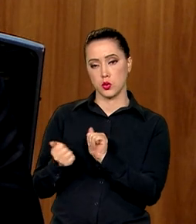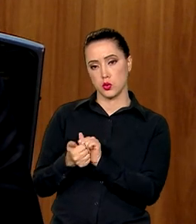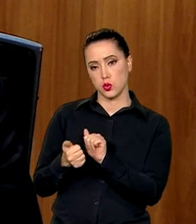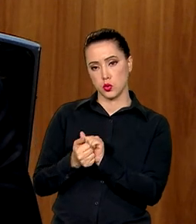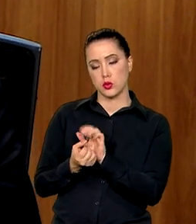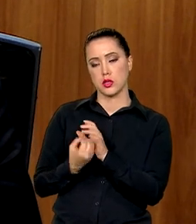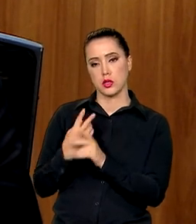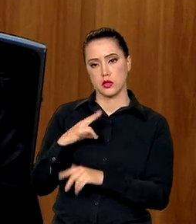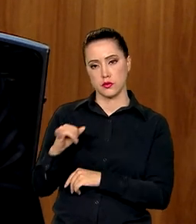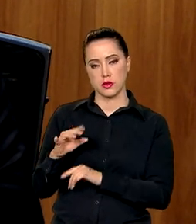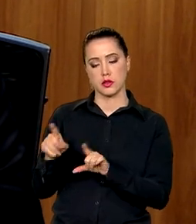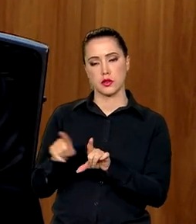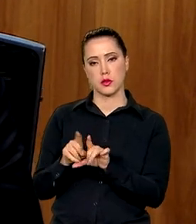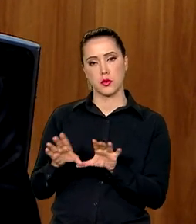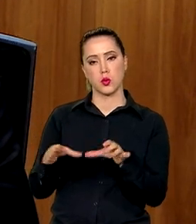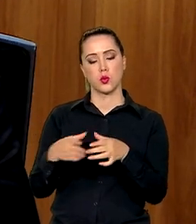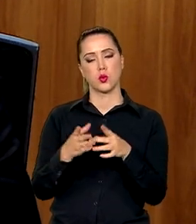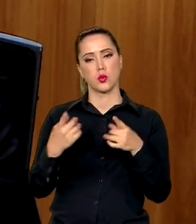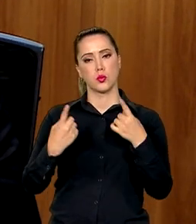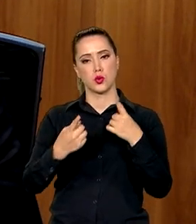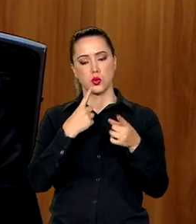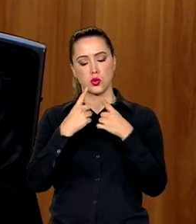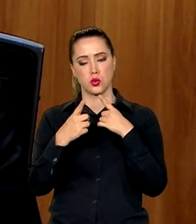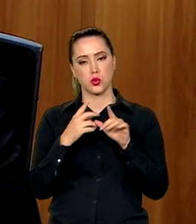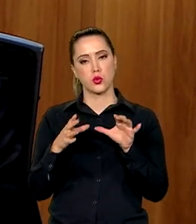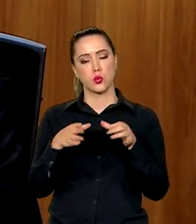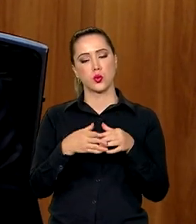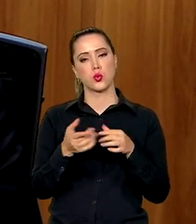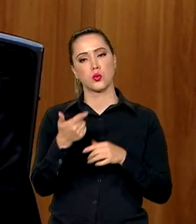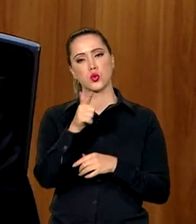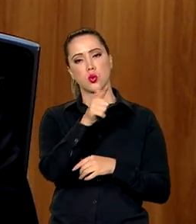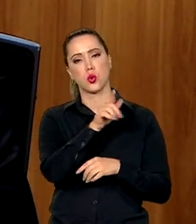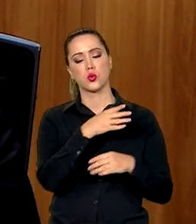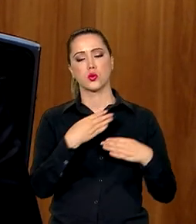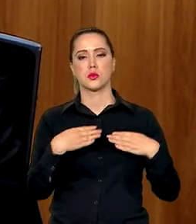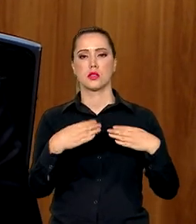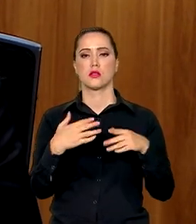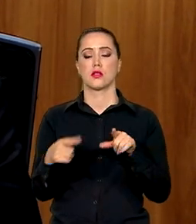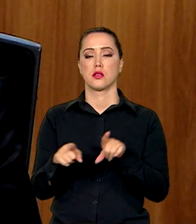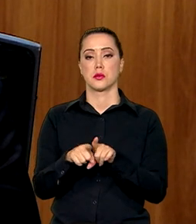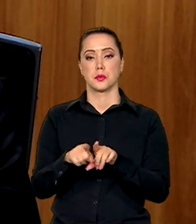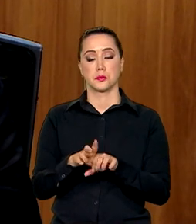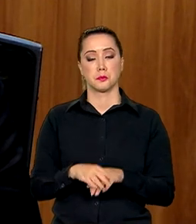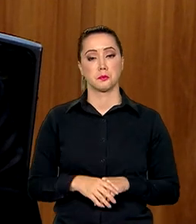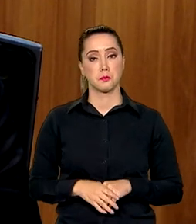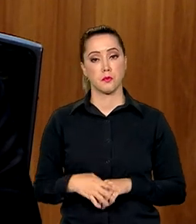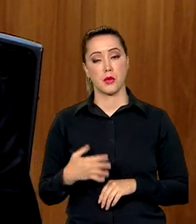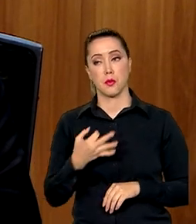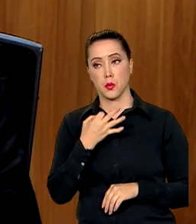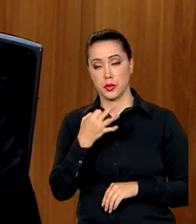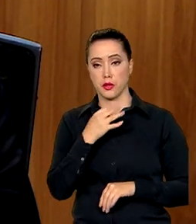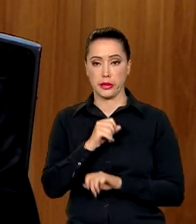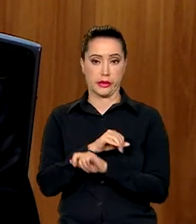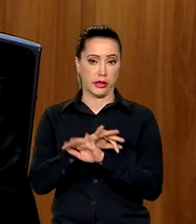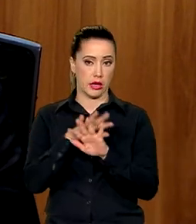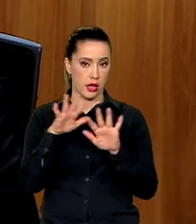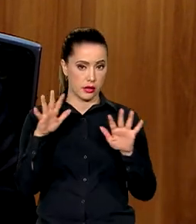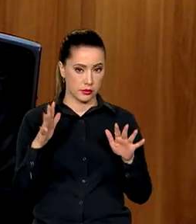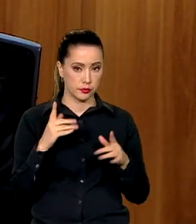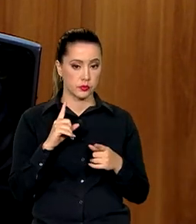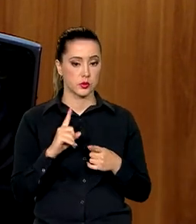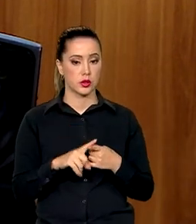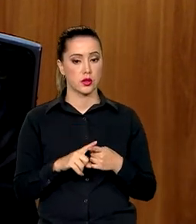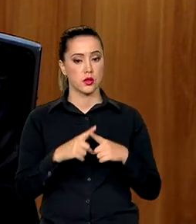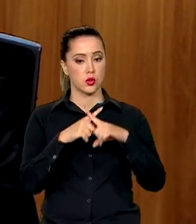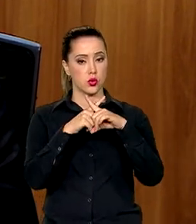instituído assim como faz parte do amplo debate junto com outros ministérios em relação a isso eu tenho um posicionamento muito claro em relação tanto